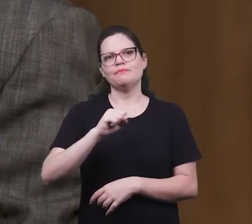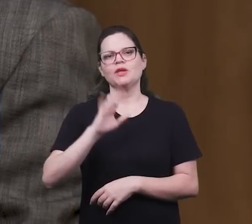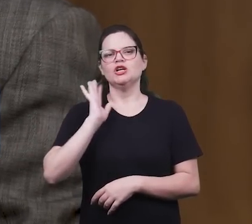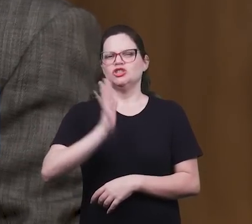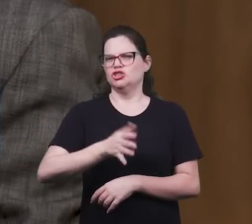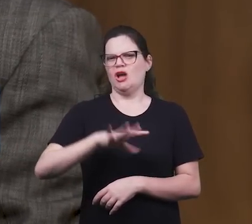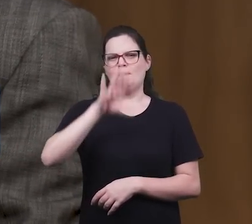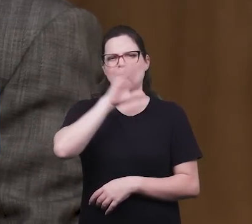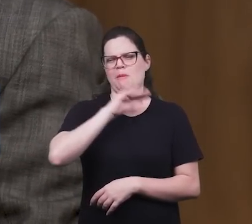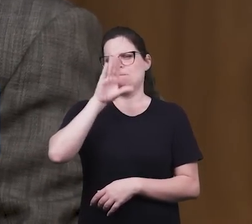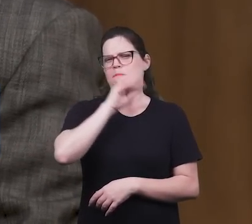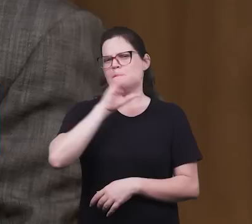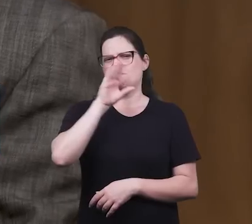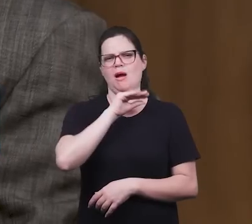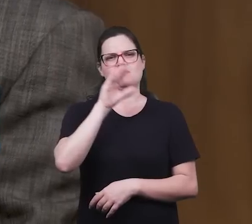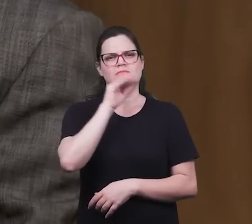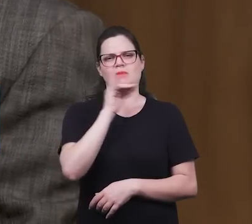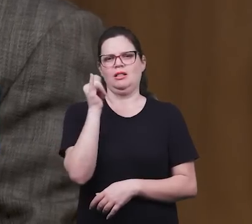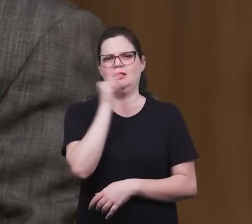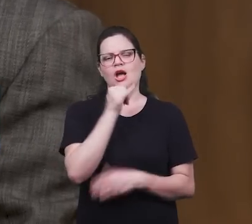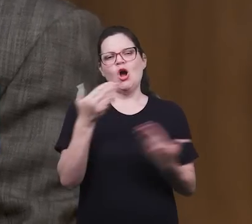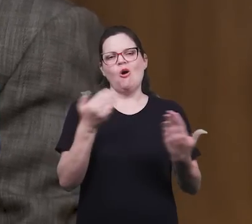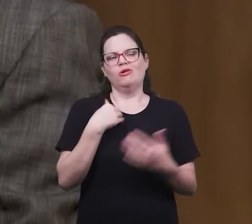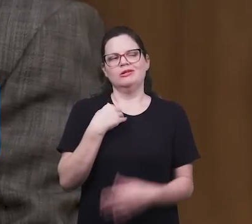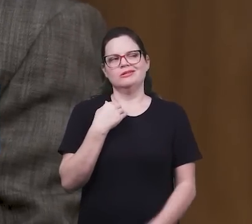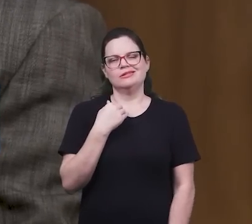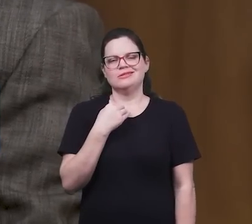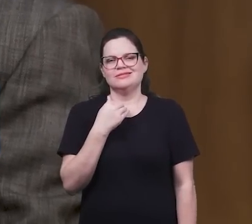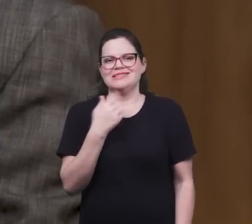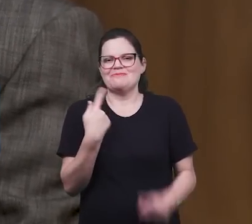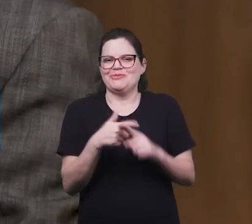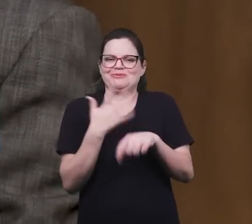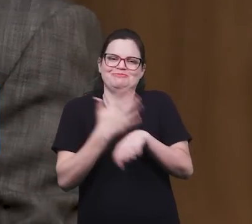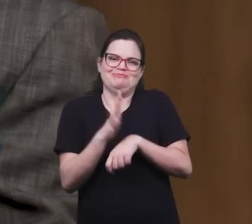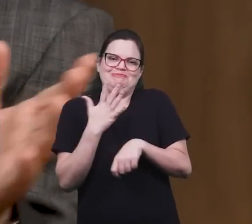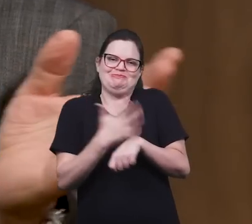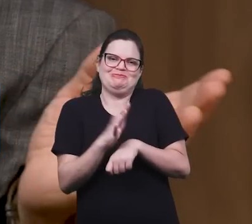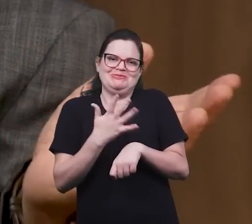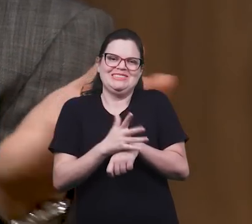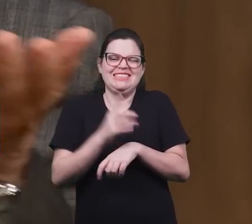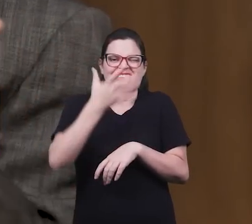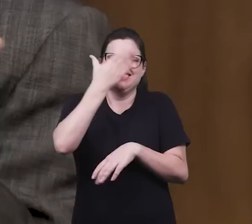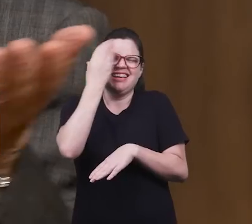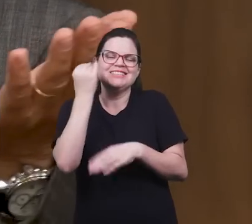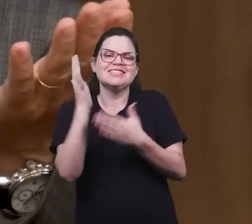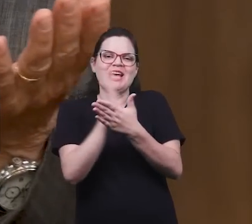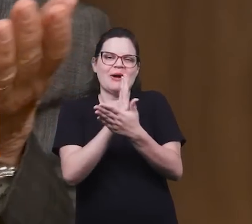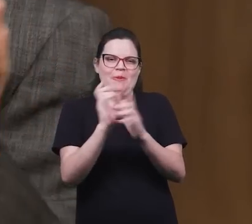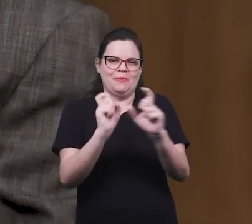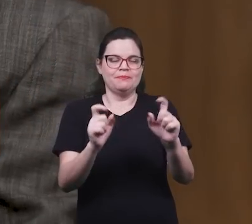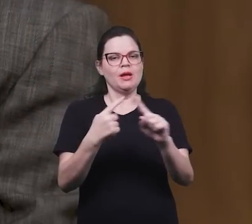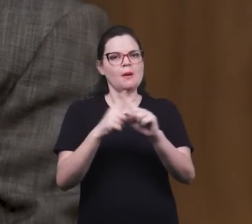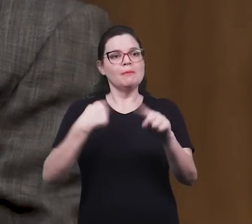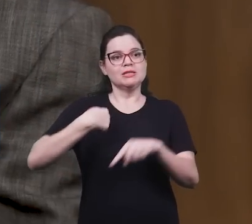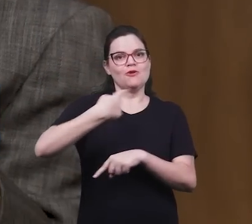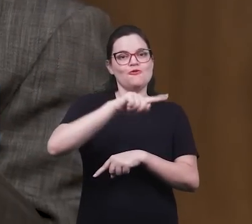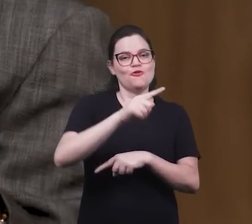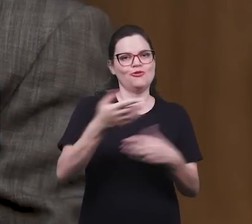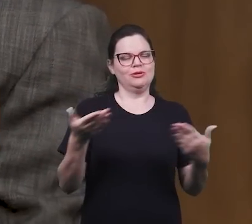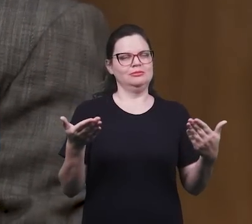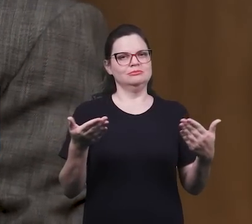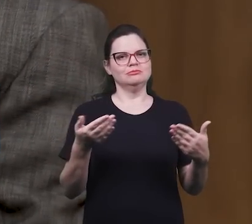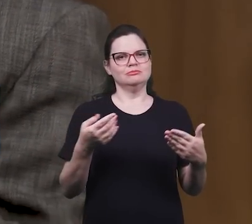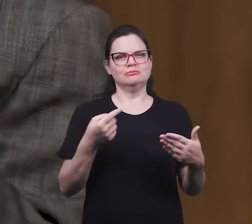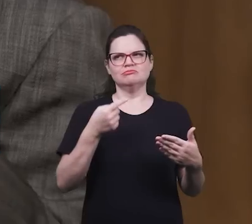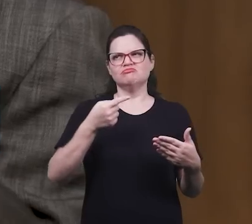italiano fluentemente. Hoje está um pouquinho enferrujado por falta de prática, mas há pouco tempo eu estive com ela na Itália e no segundo